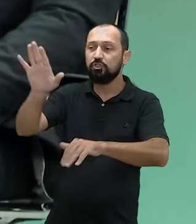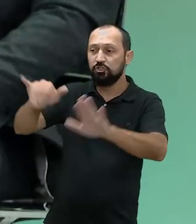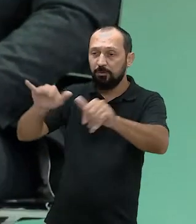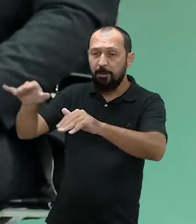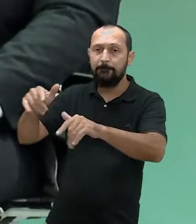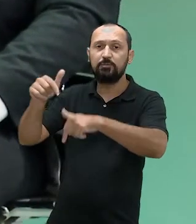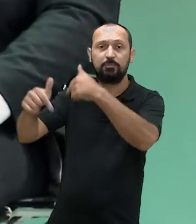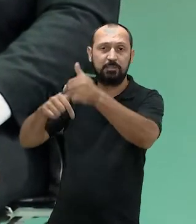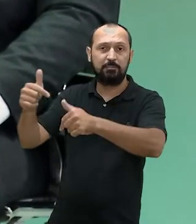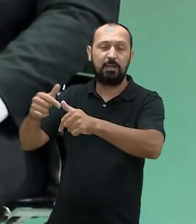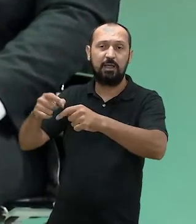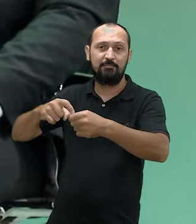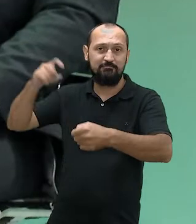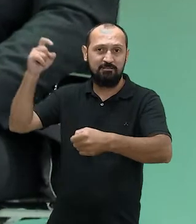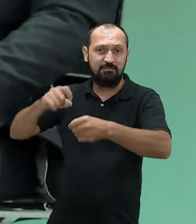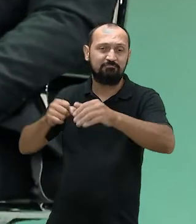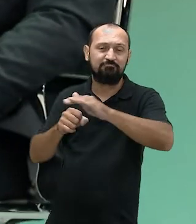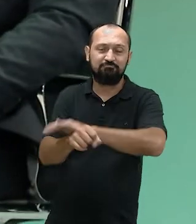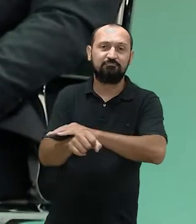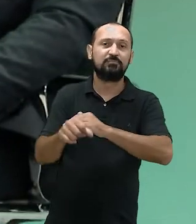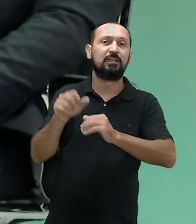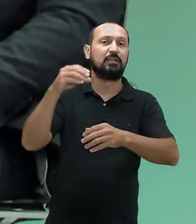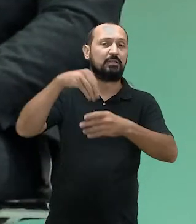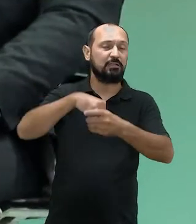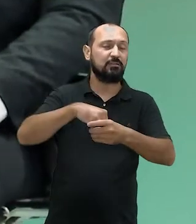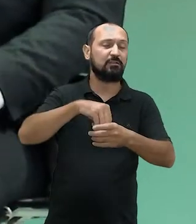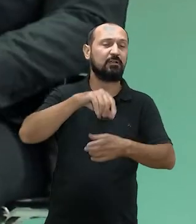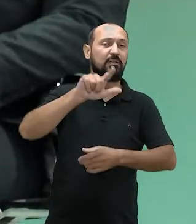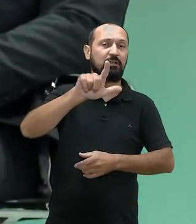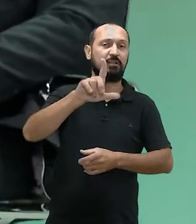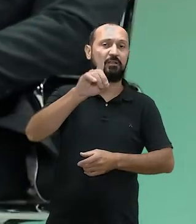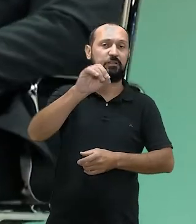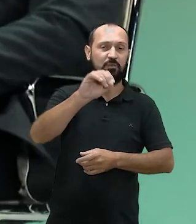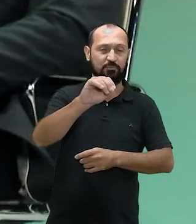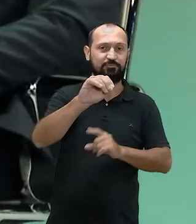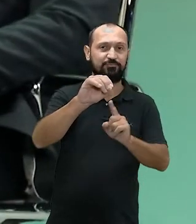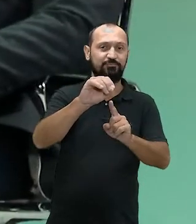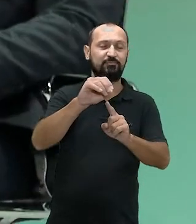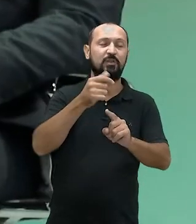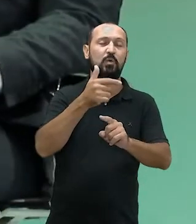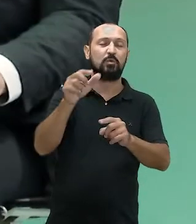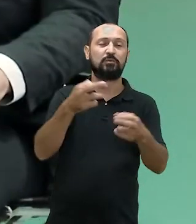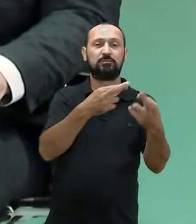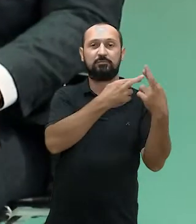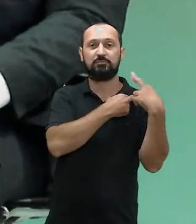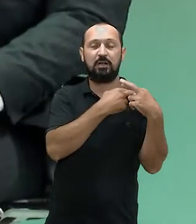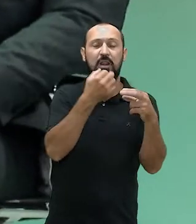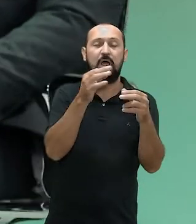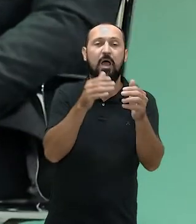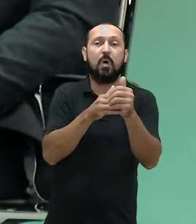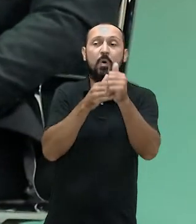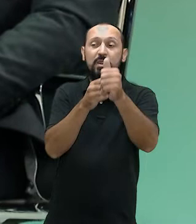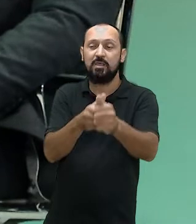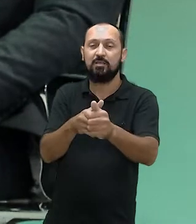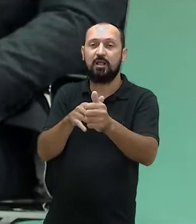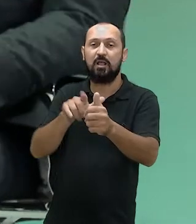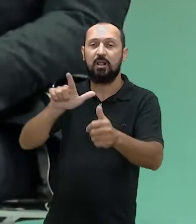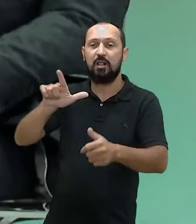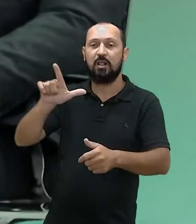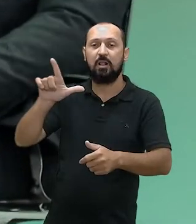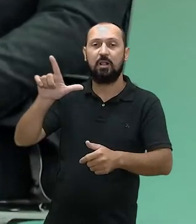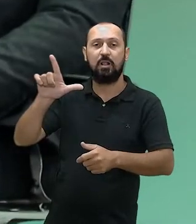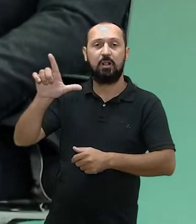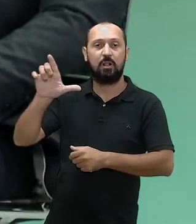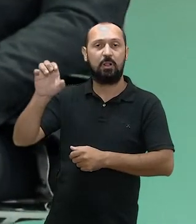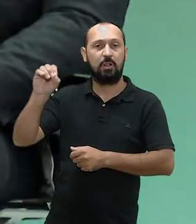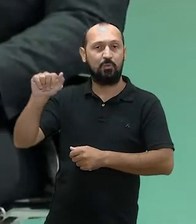comissionadas. Tudo isso deve ter previsão na LDO. Por isso que ela tem diversas outras funções, além de orientar a LOA. A